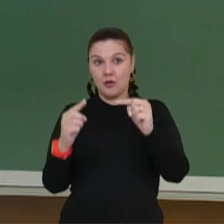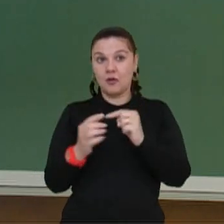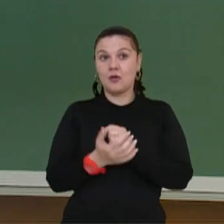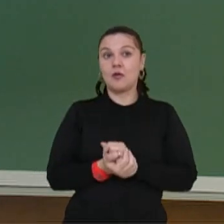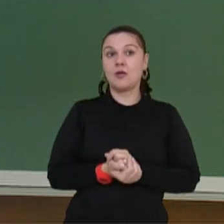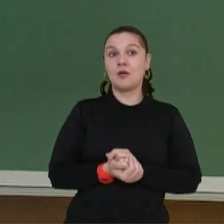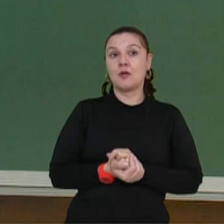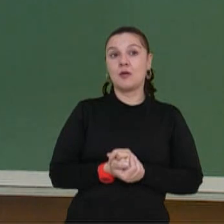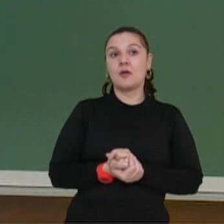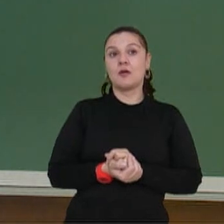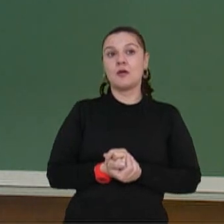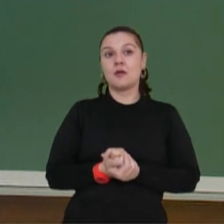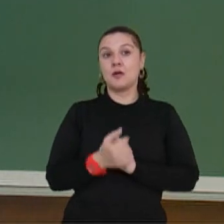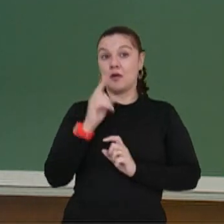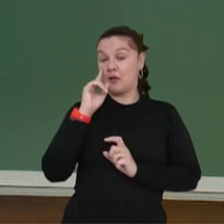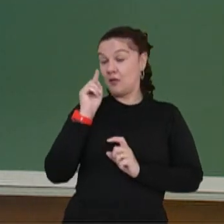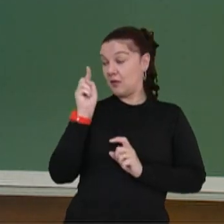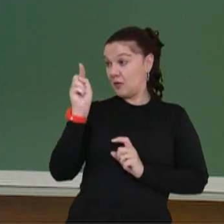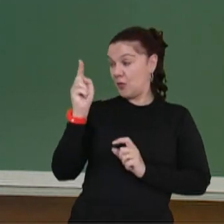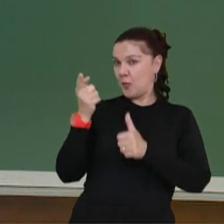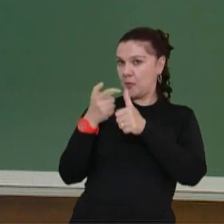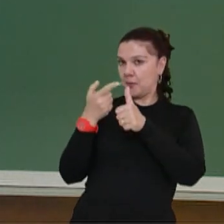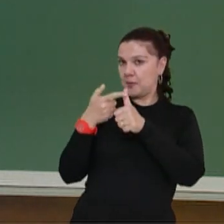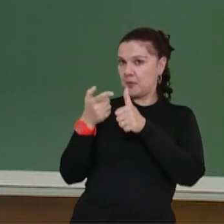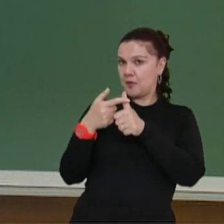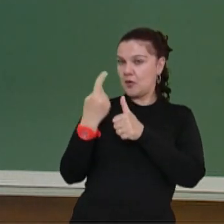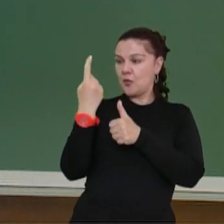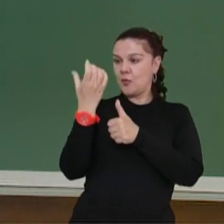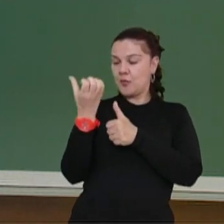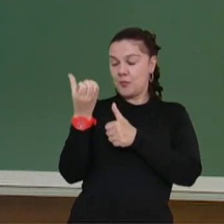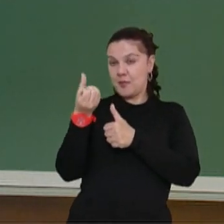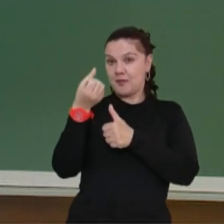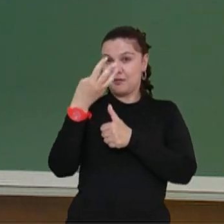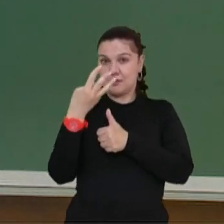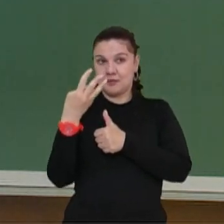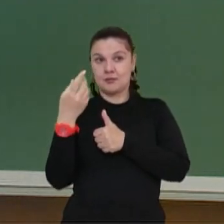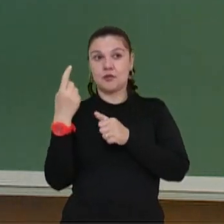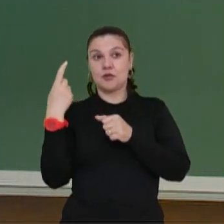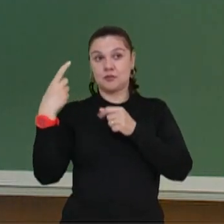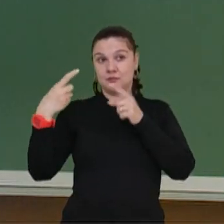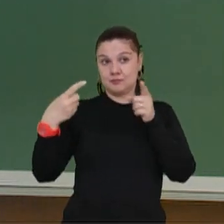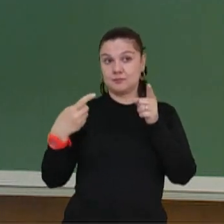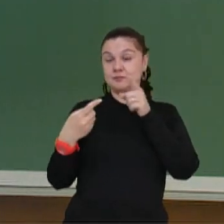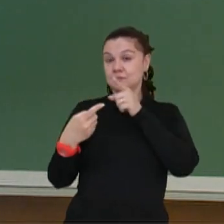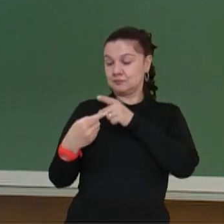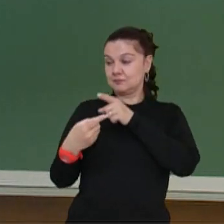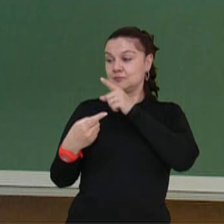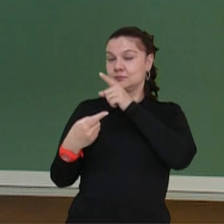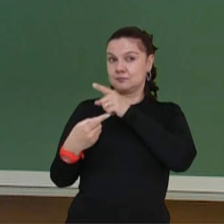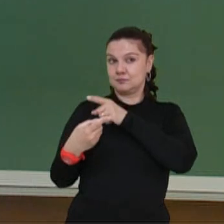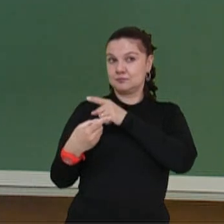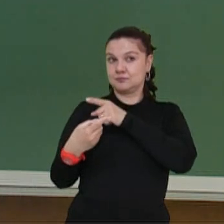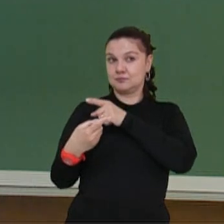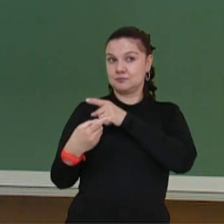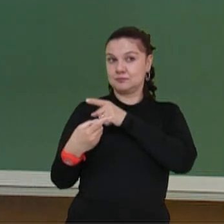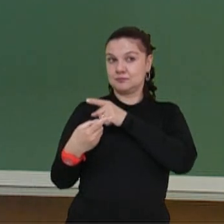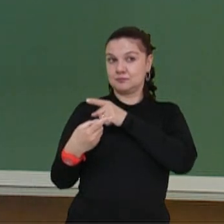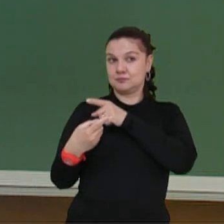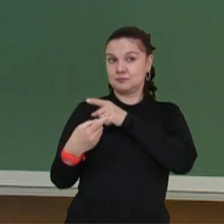160. A primeira altura que aparece é o 163, ó. 1, 2, 3,